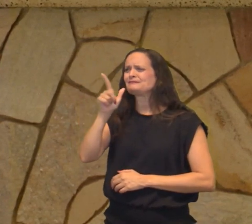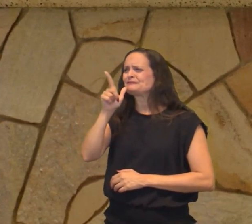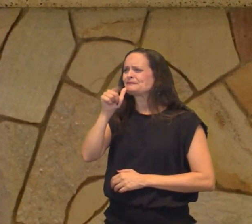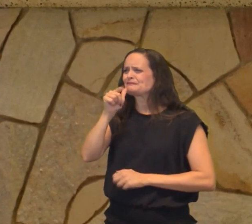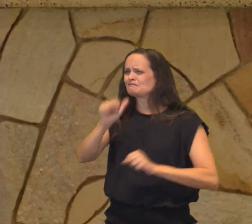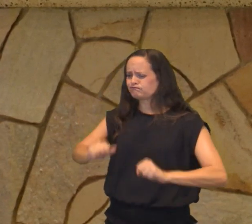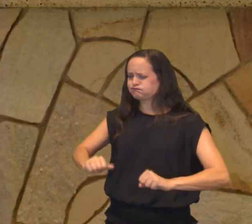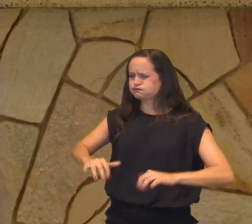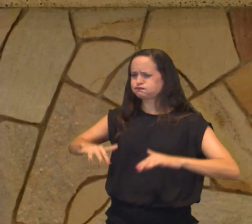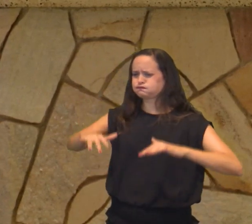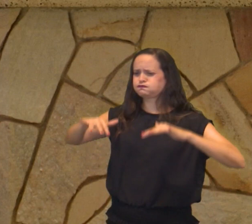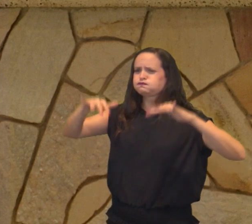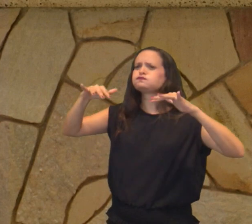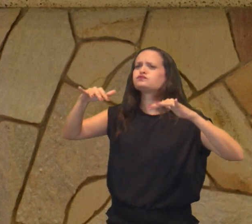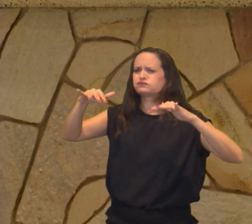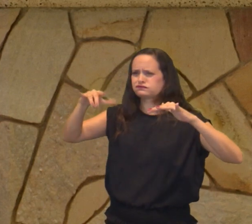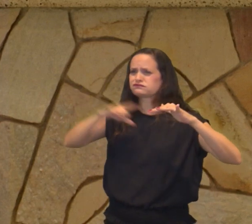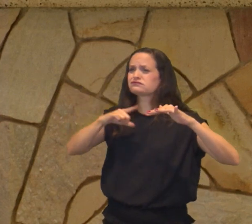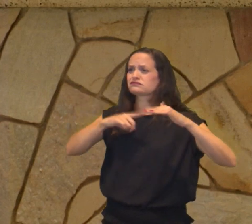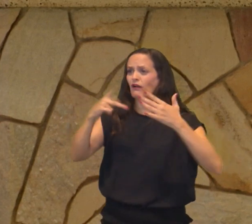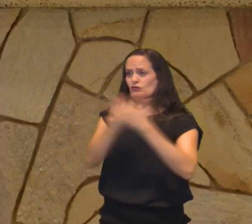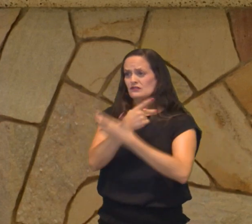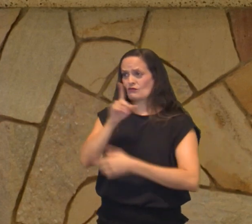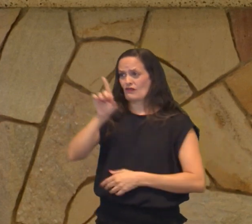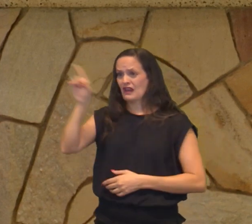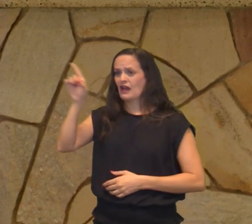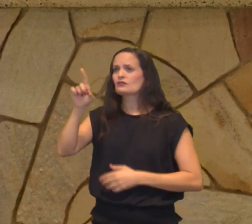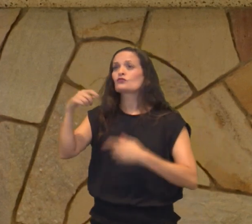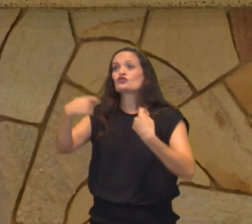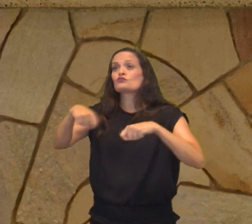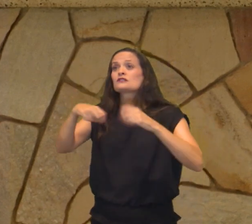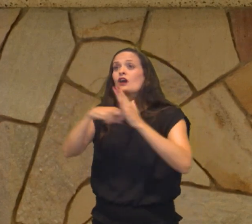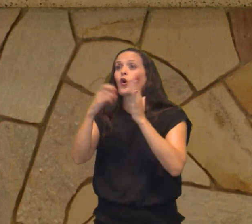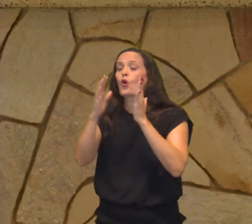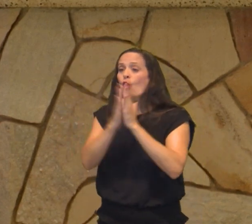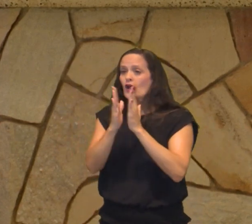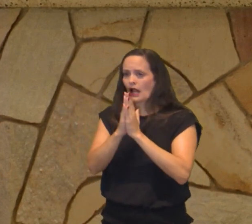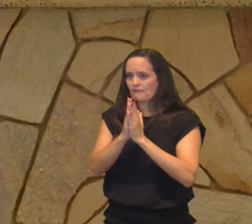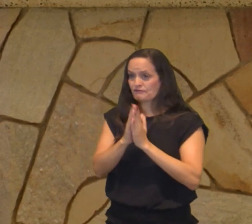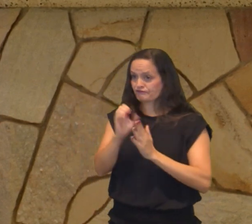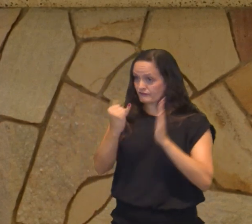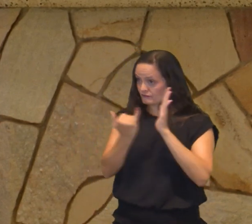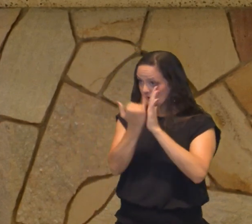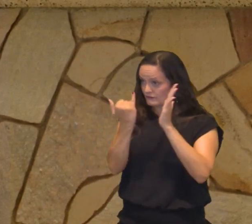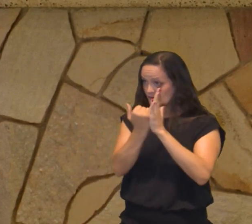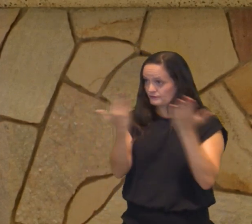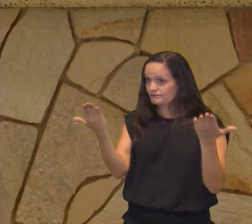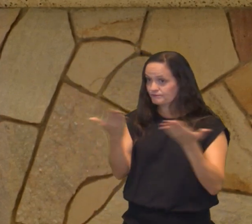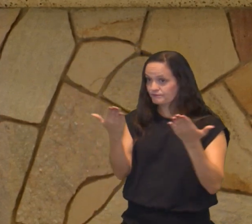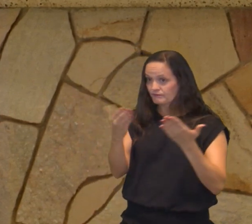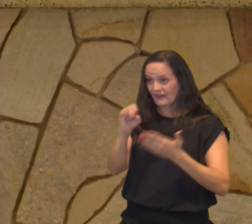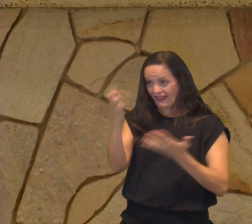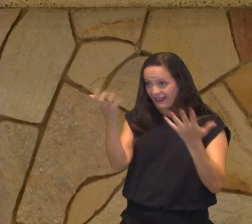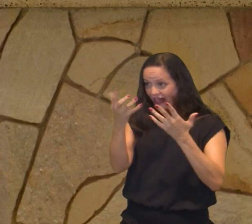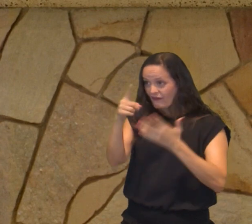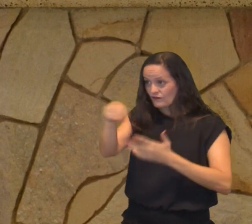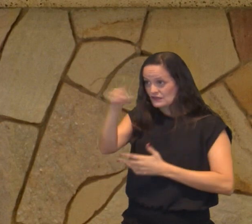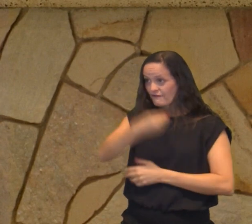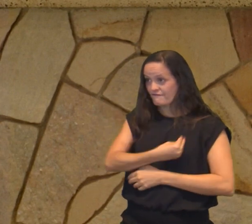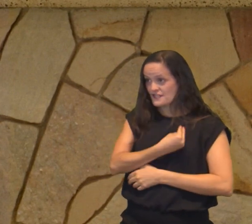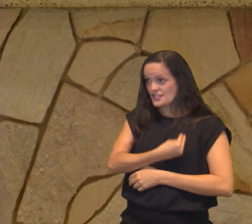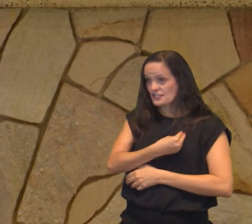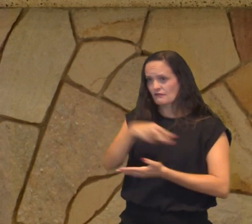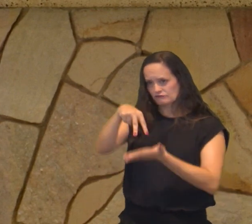algumas catástrofes climáticas. Nós estaremos orando ao Senhor. Se você deseja que esta oração também o alcance, coloque-se